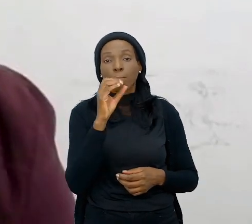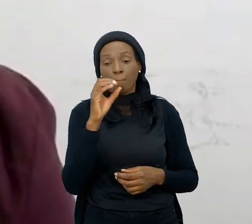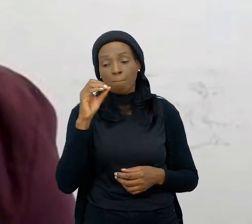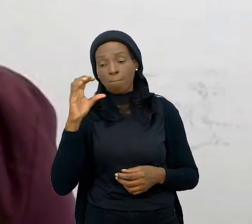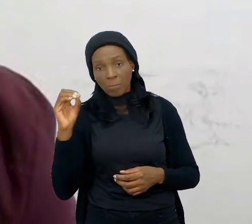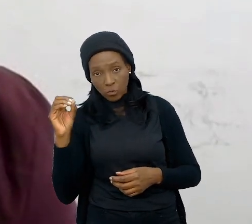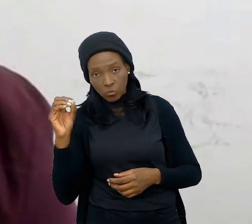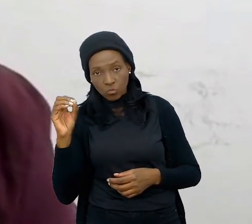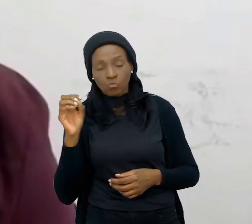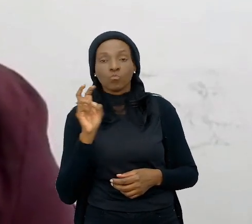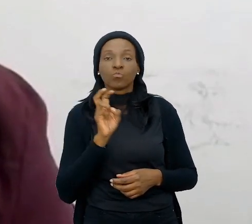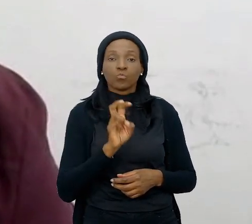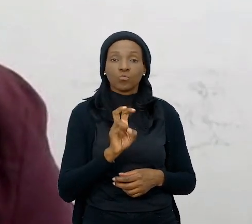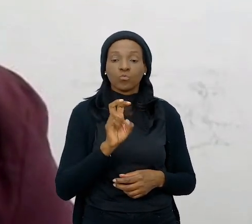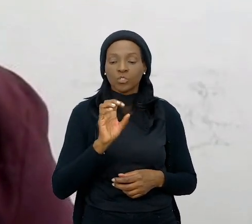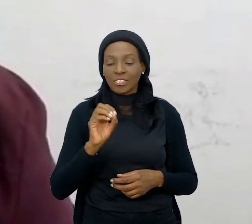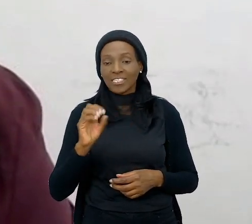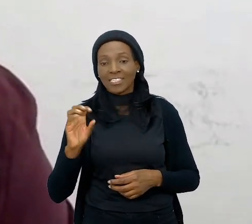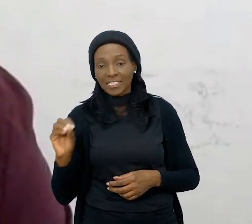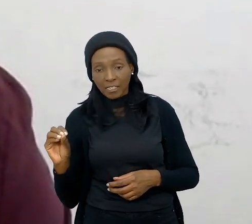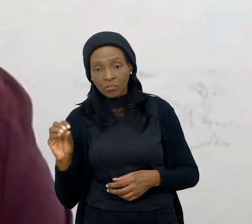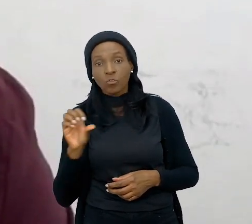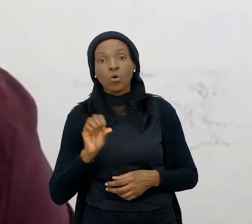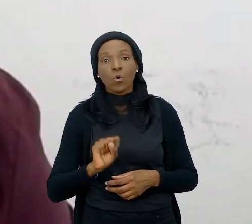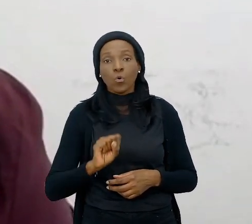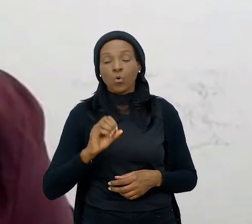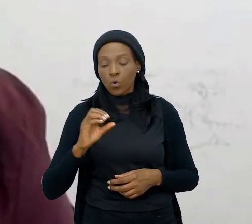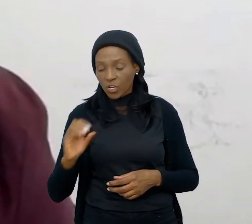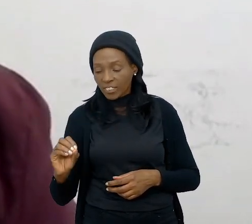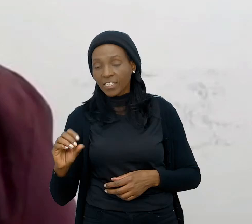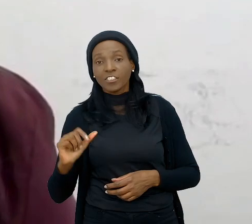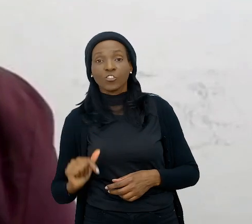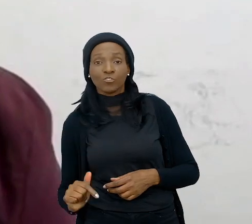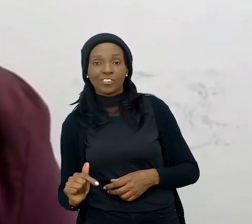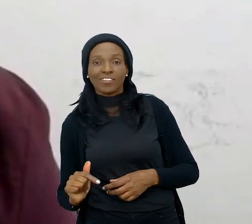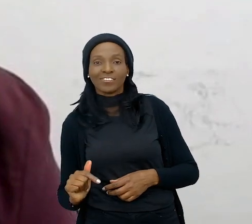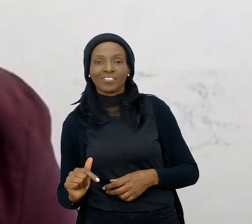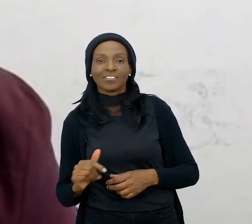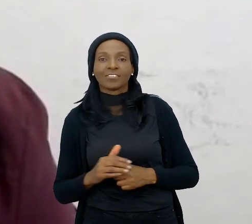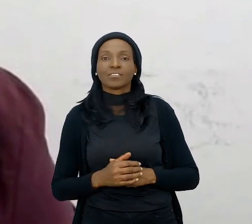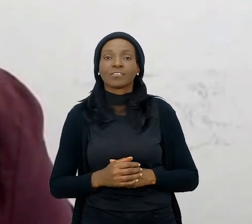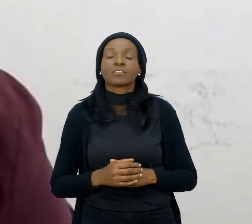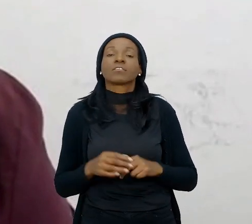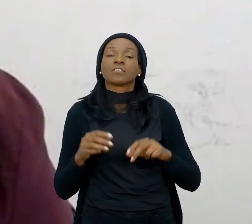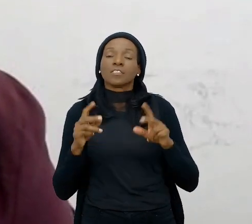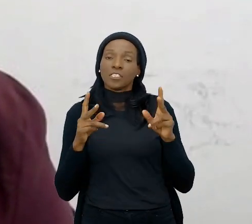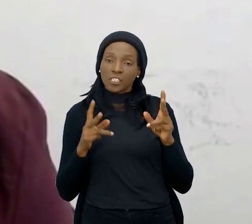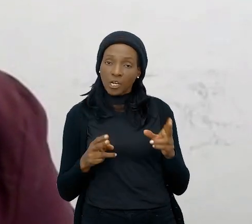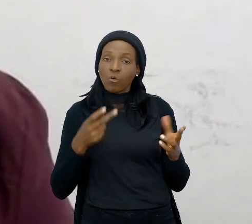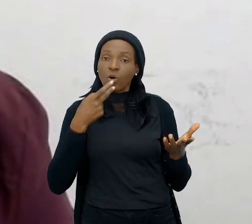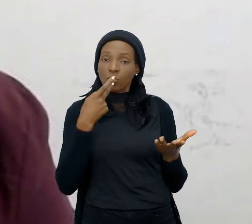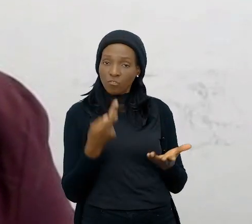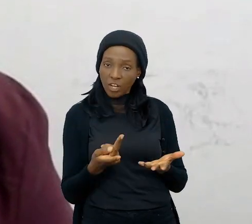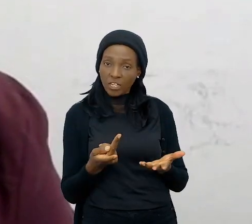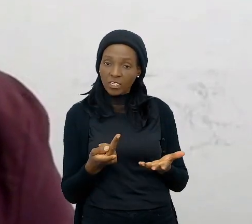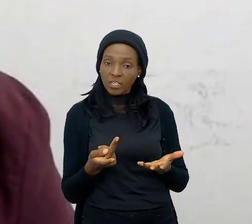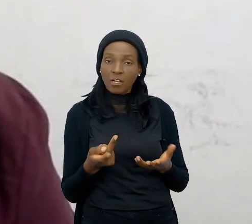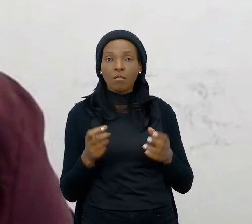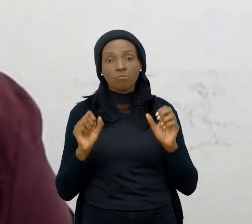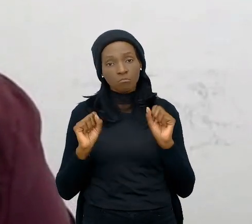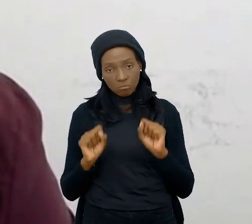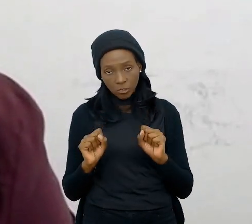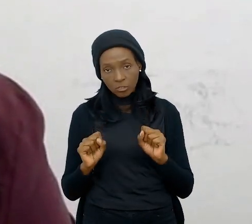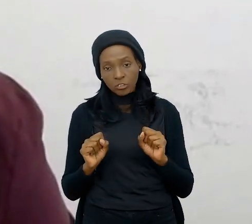o 500, com o 80 e com o 7. E da mesma forma que elas falam, elas